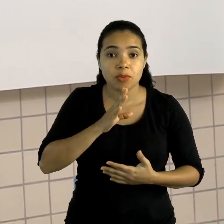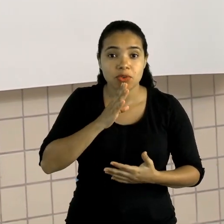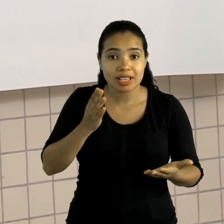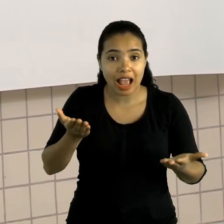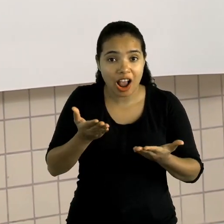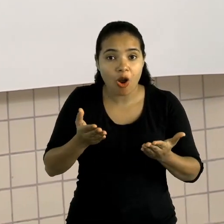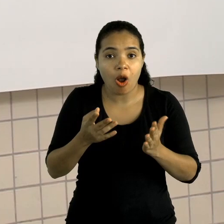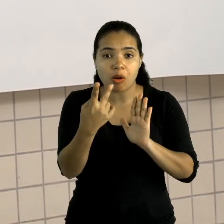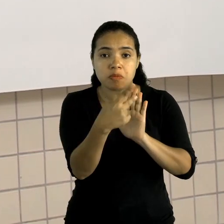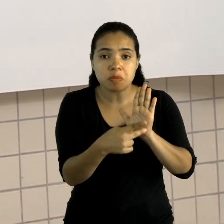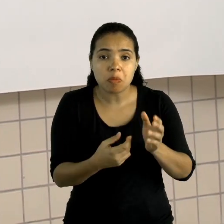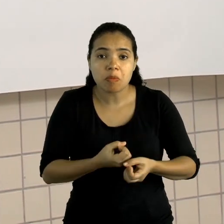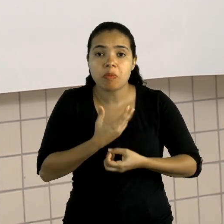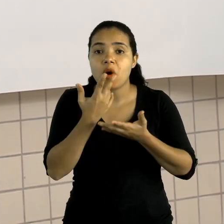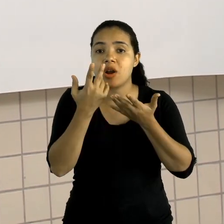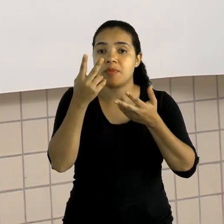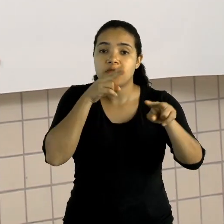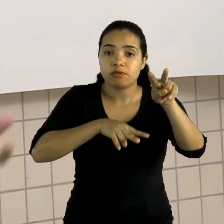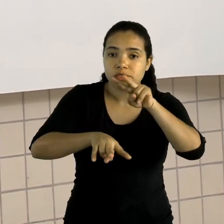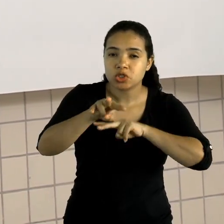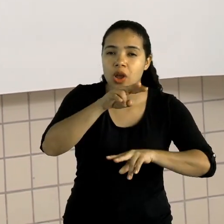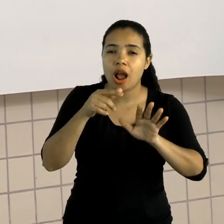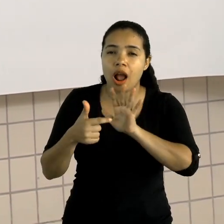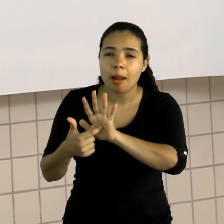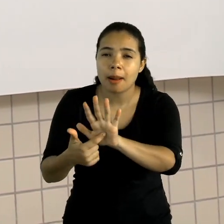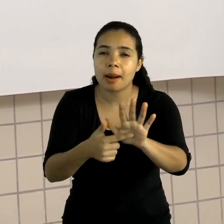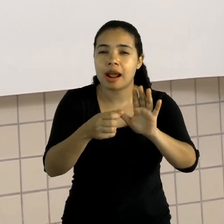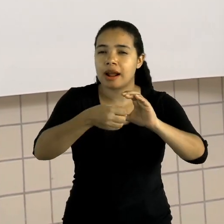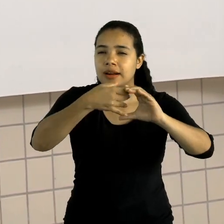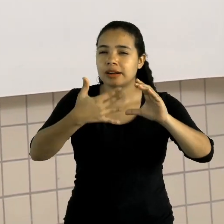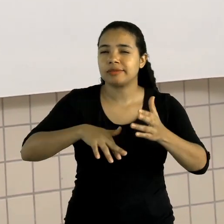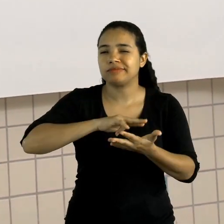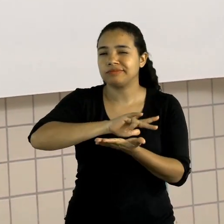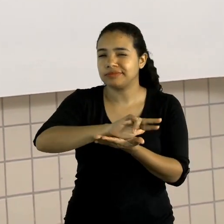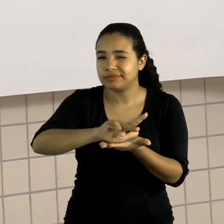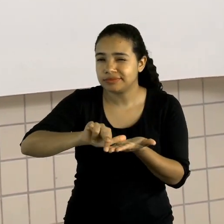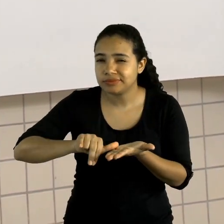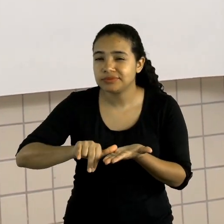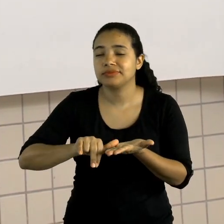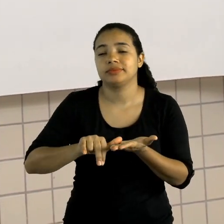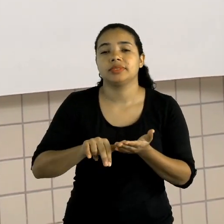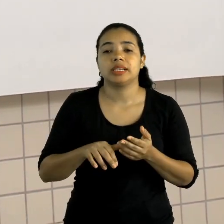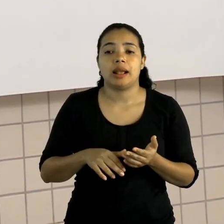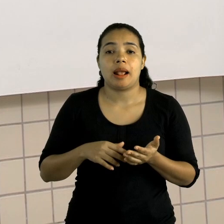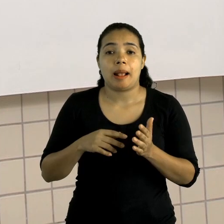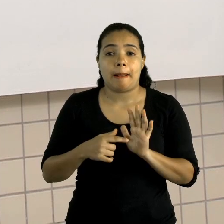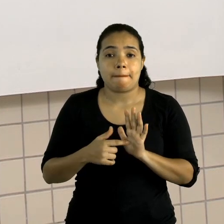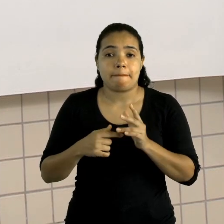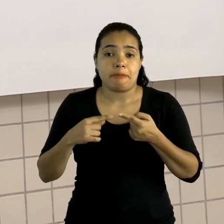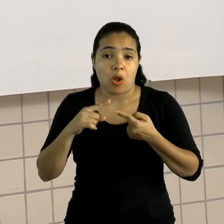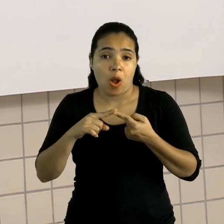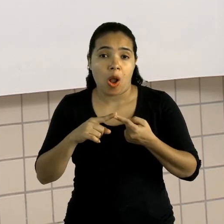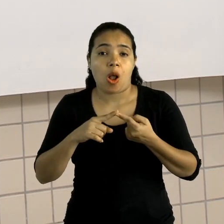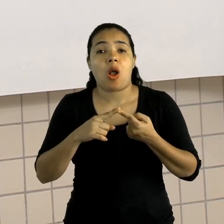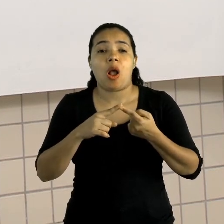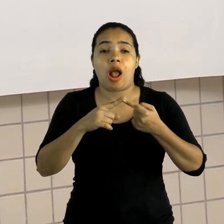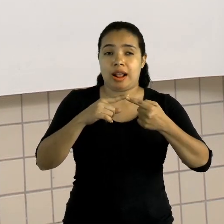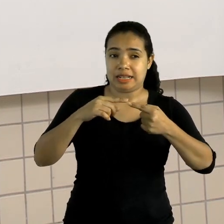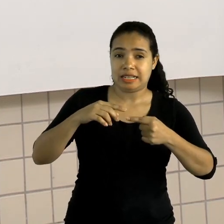visual? Nós vimos que ele apresenta várias características. Ele apresenta rimas ou